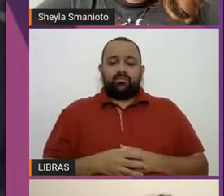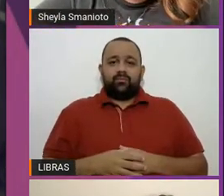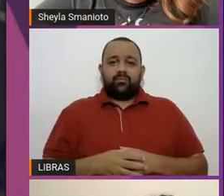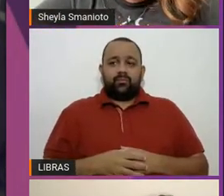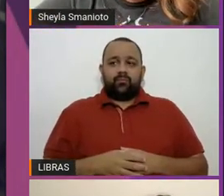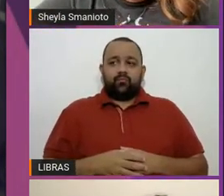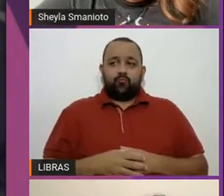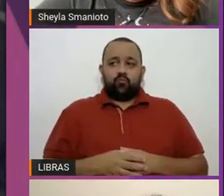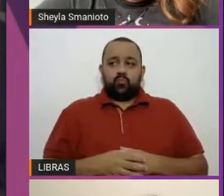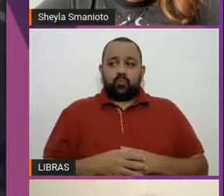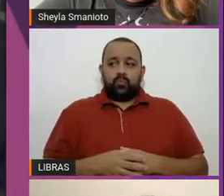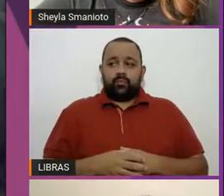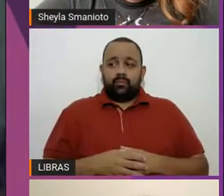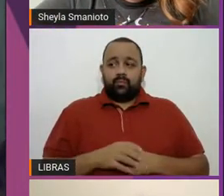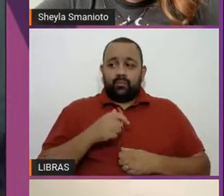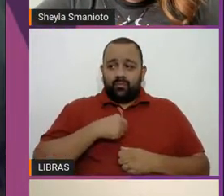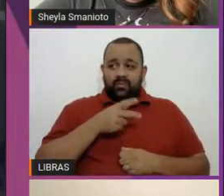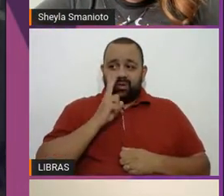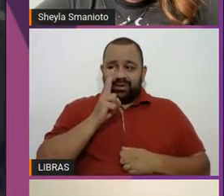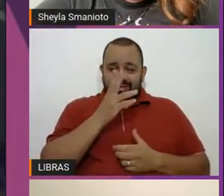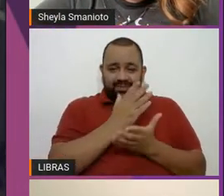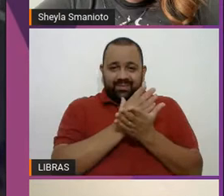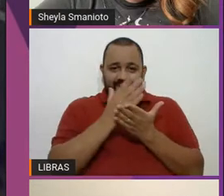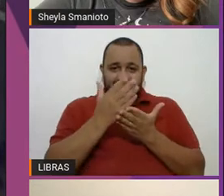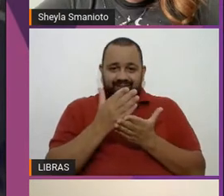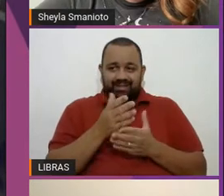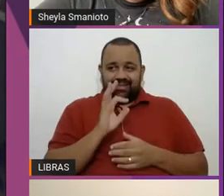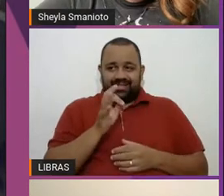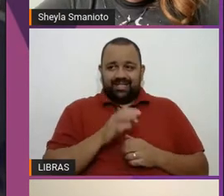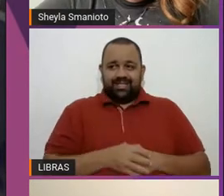e eu sempre no começo